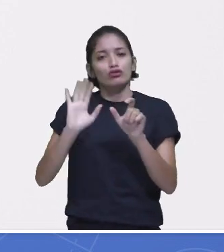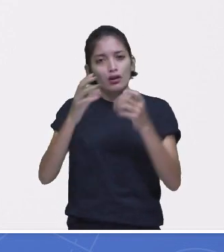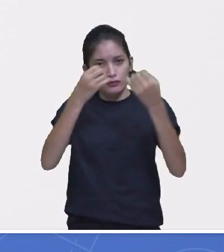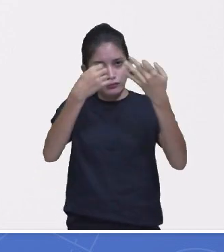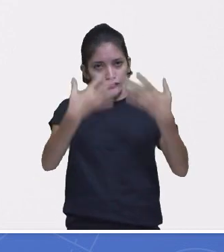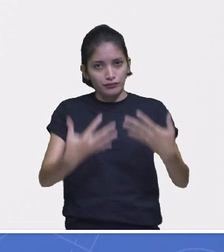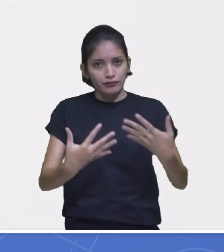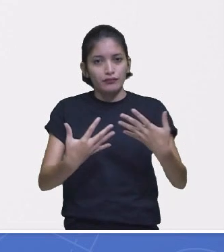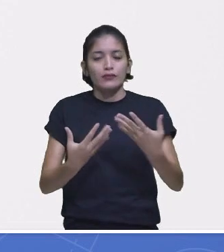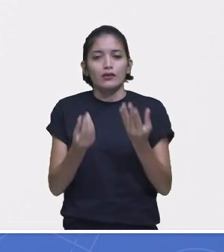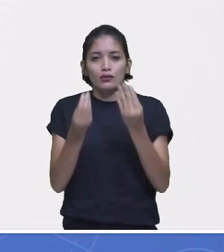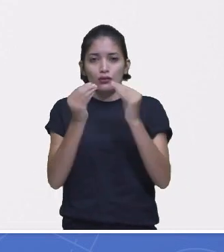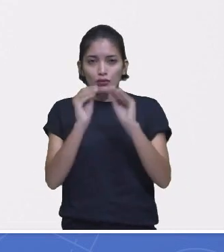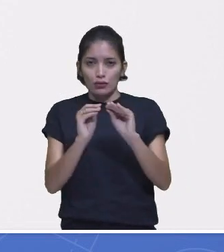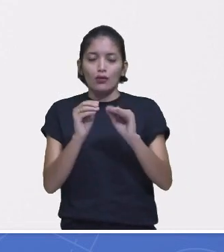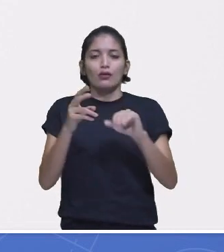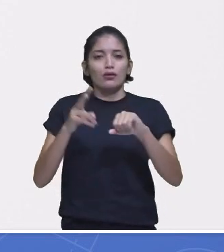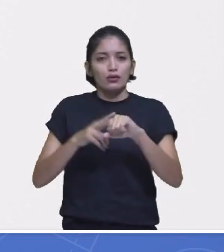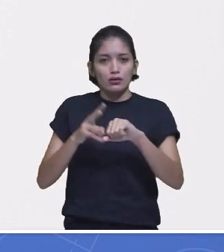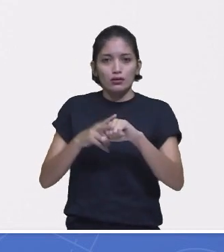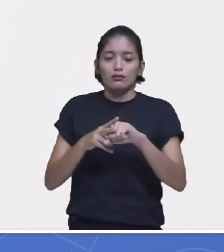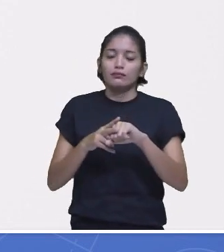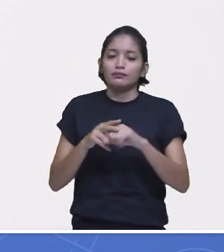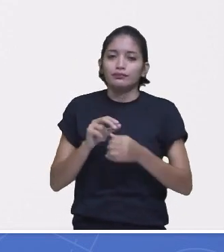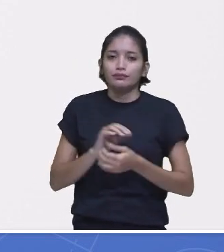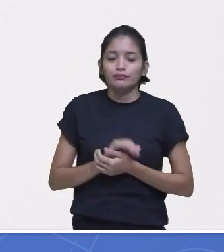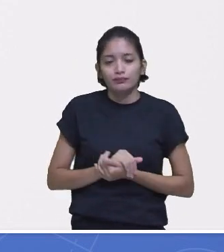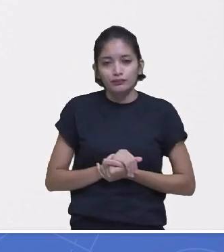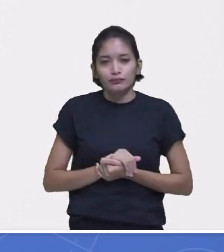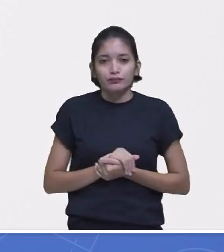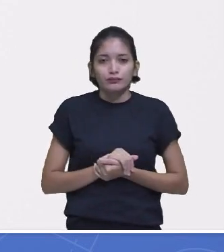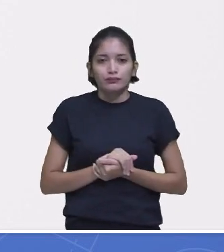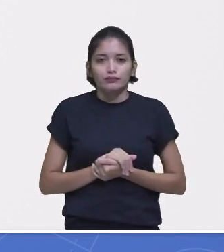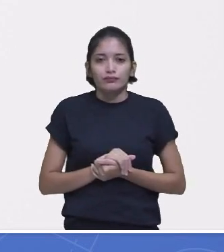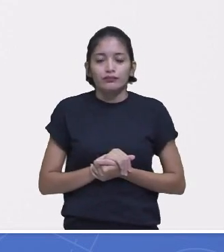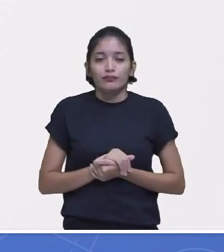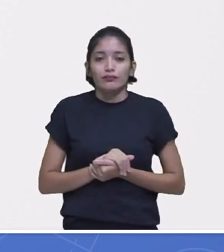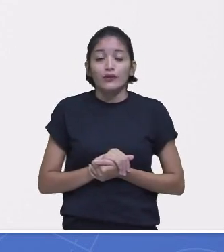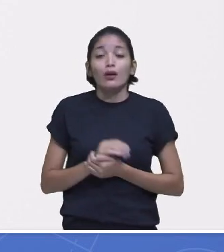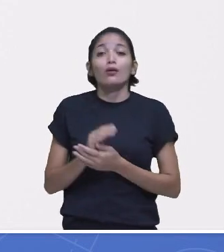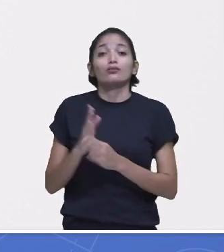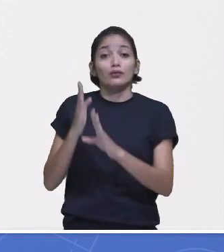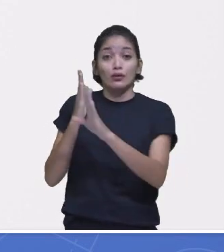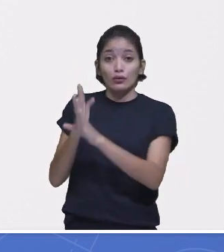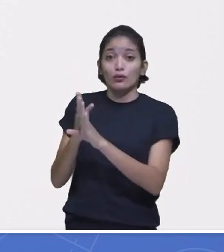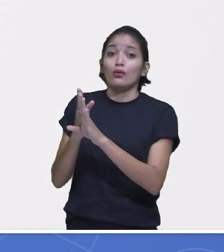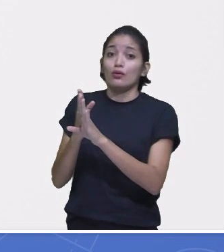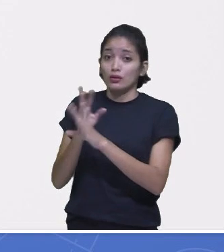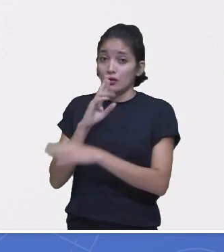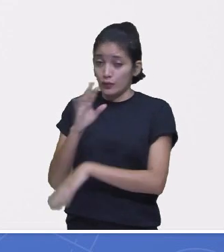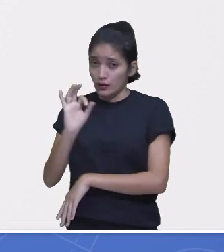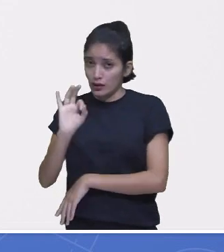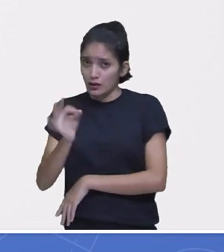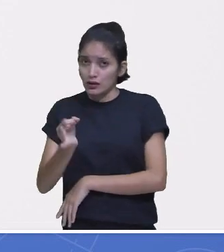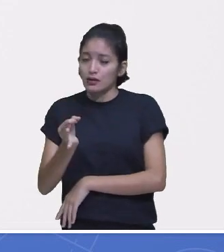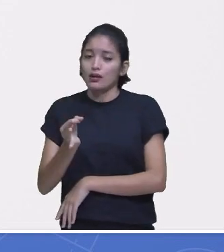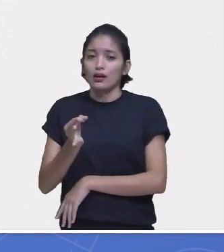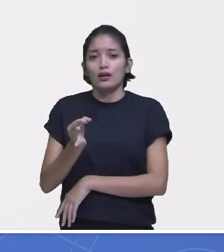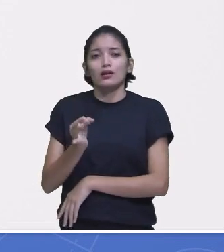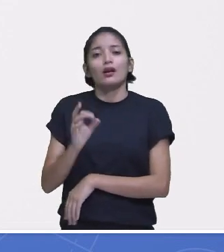Então, conjuguem os verbos, cheguem aos resultados desses pronomes pessoais